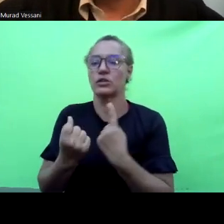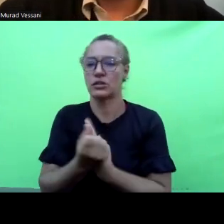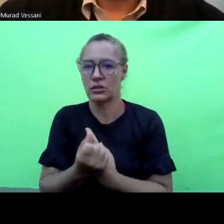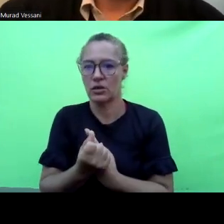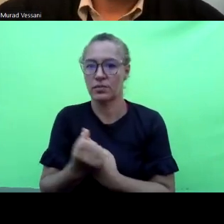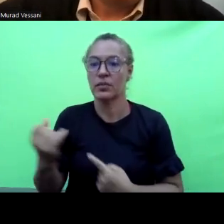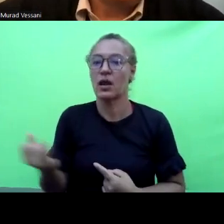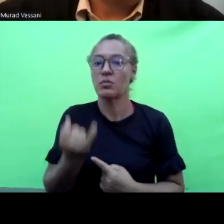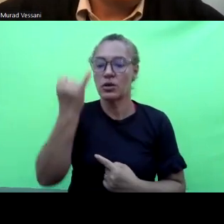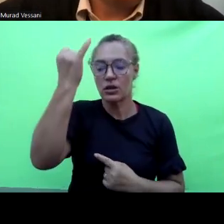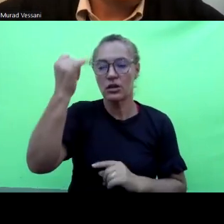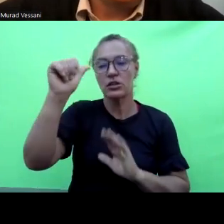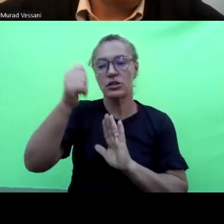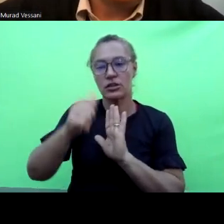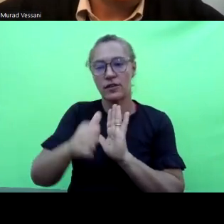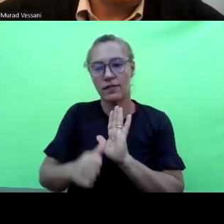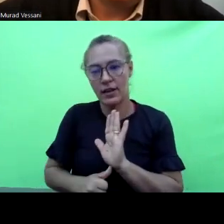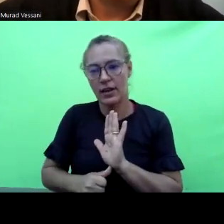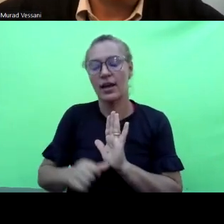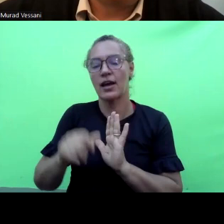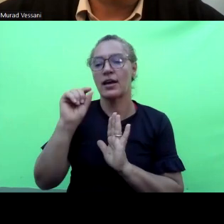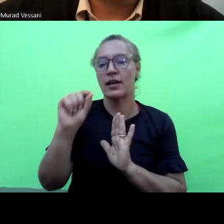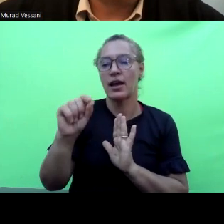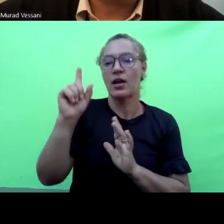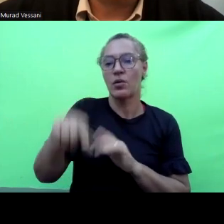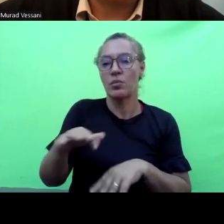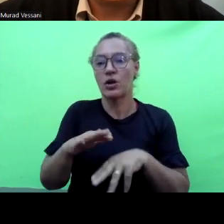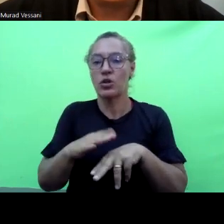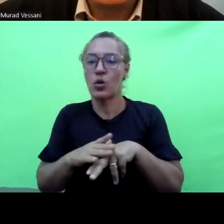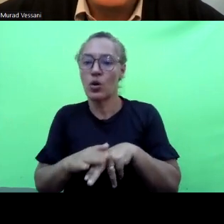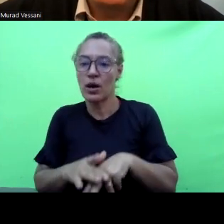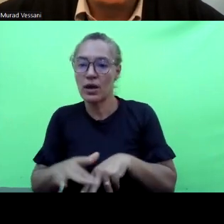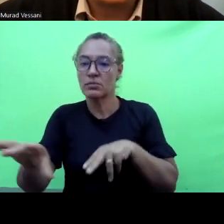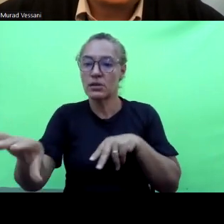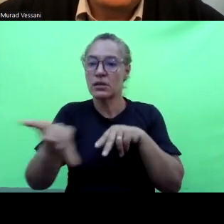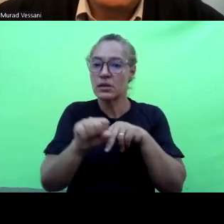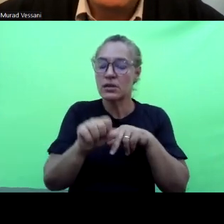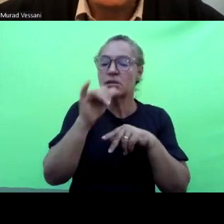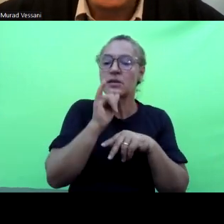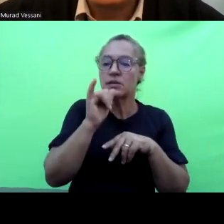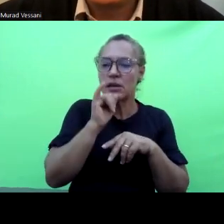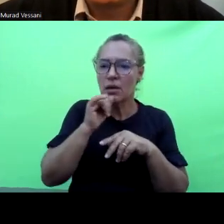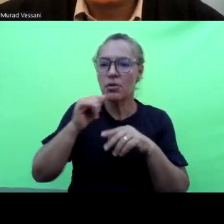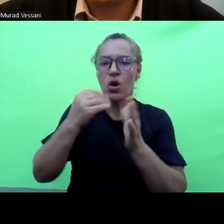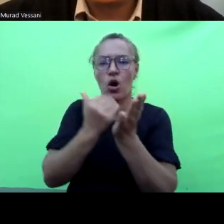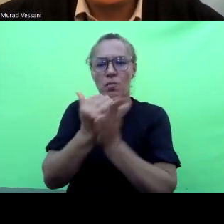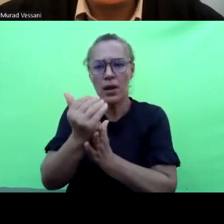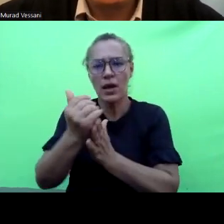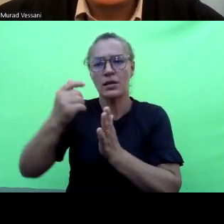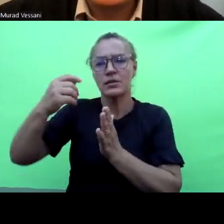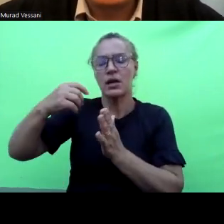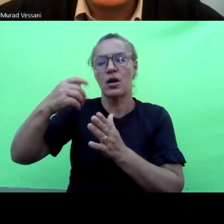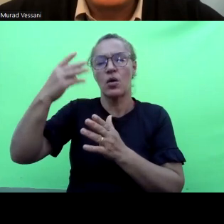gente considerar que ela pode ser uma doença ideal para detecção por rastreamento. Como a gente falou, a consulta oftalmológica ela é